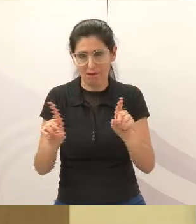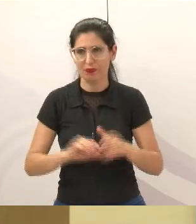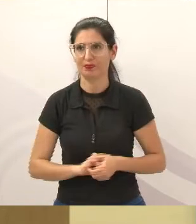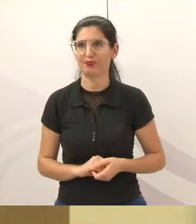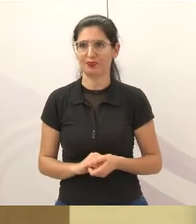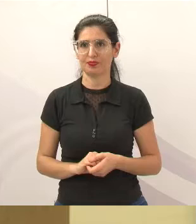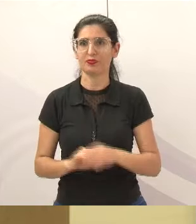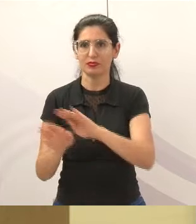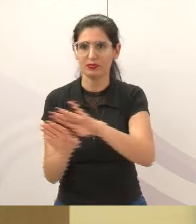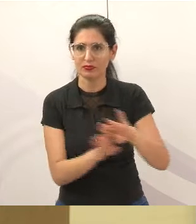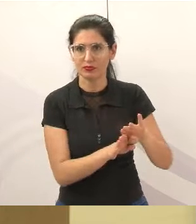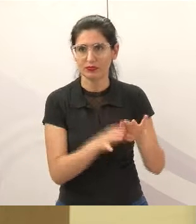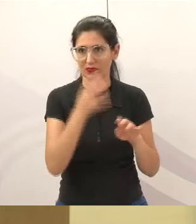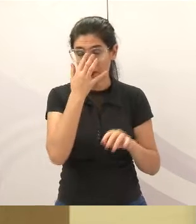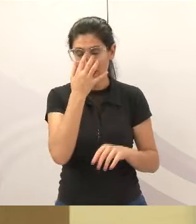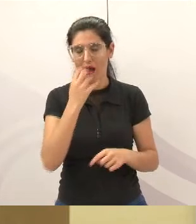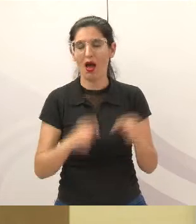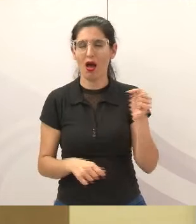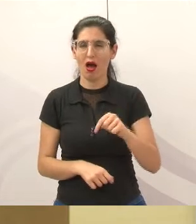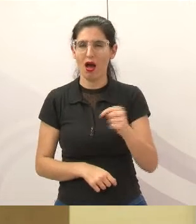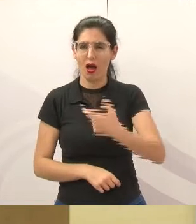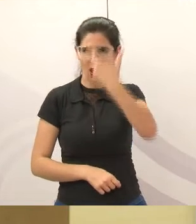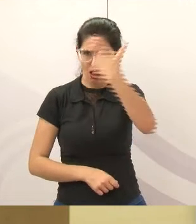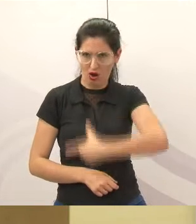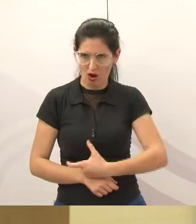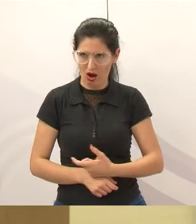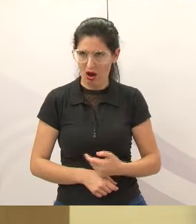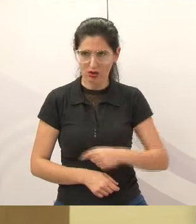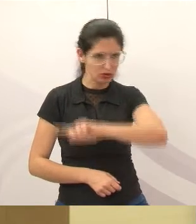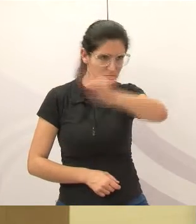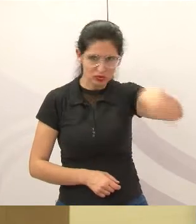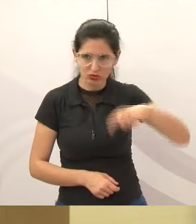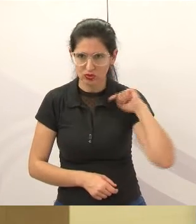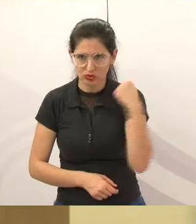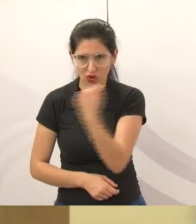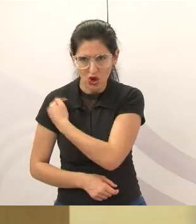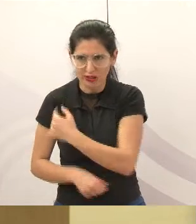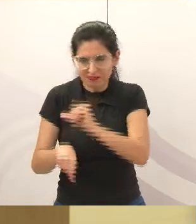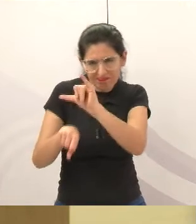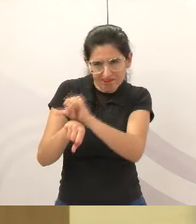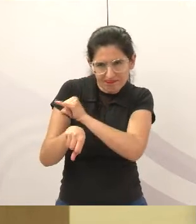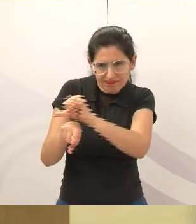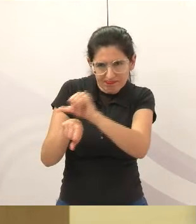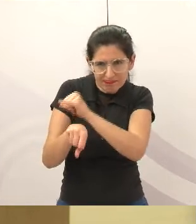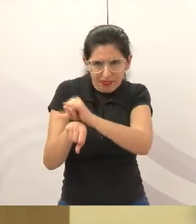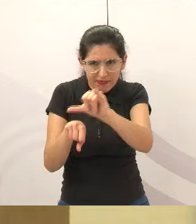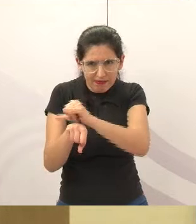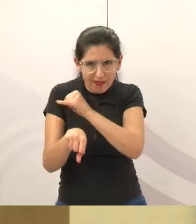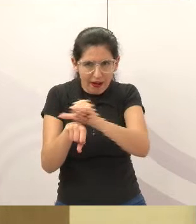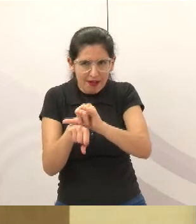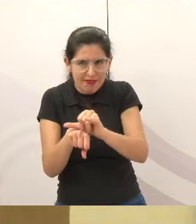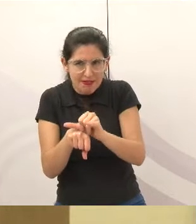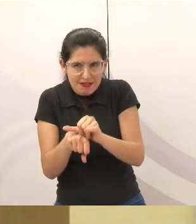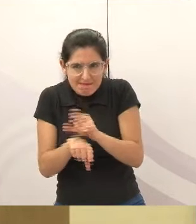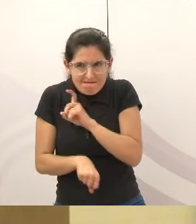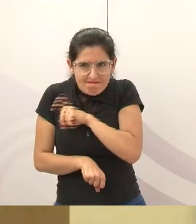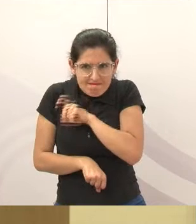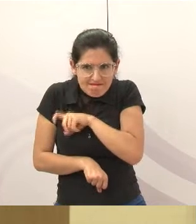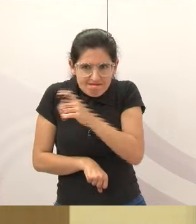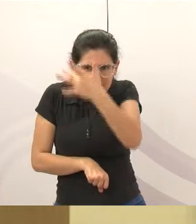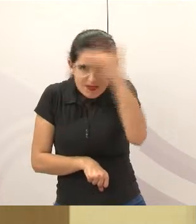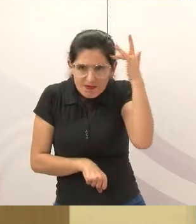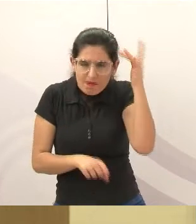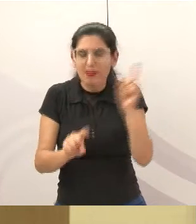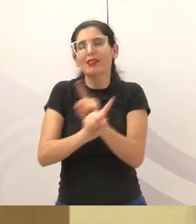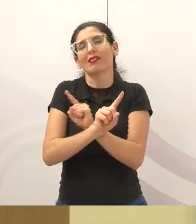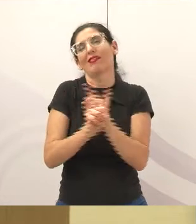nenhuma, nós estamos aqui para aliciar as pessoas. Nós estamos aqui, e eu fico muito